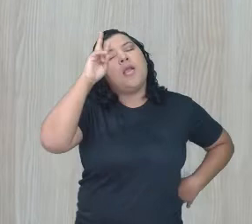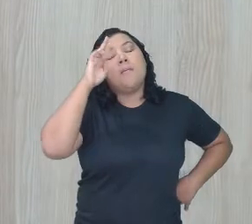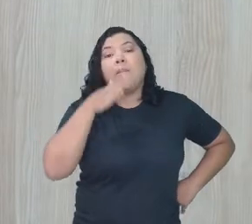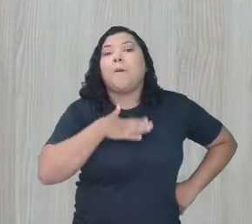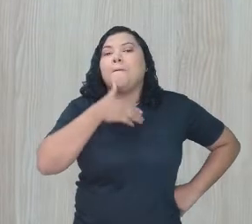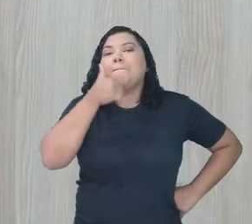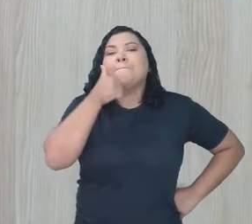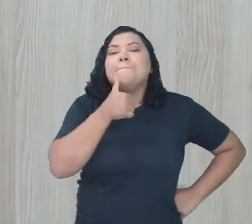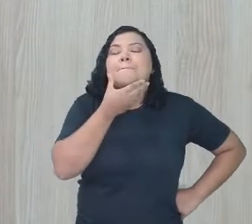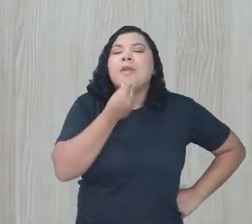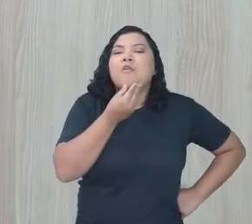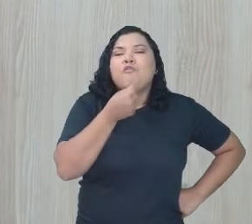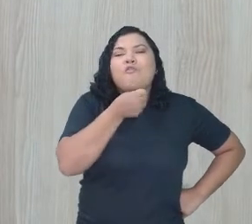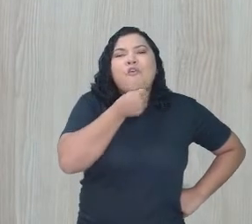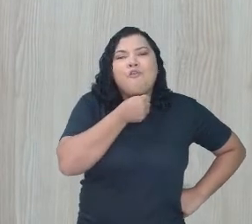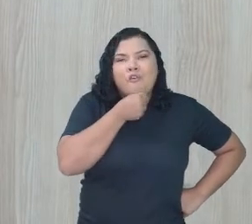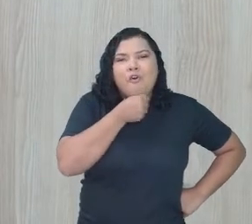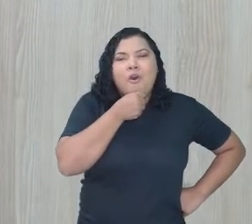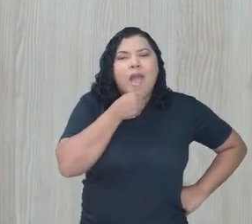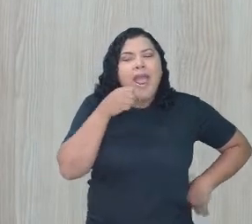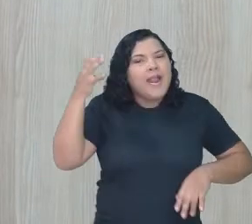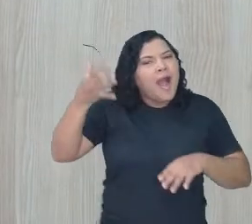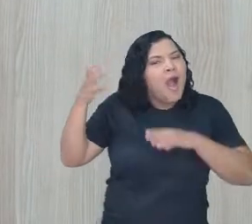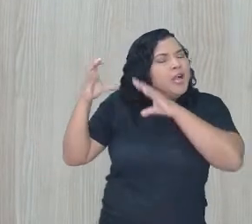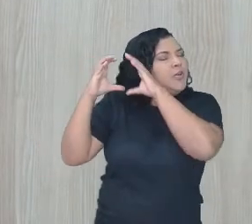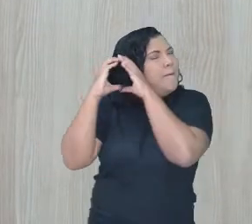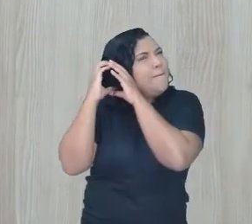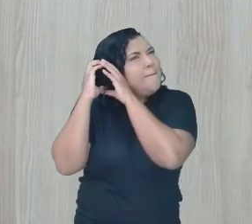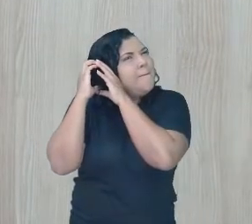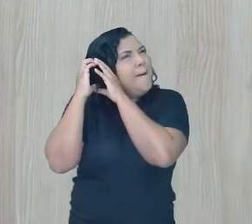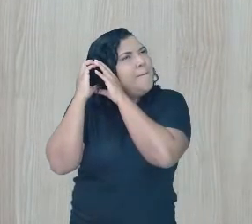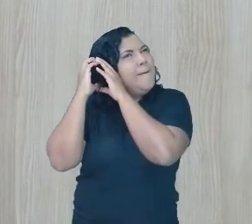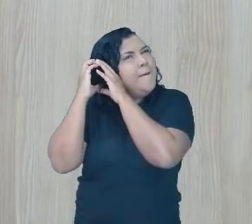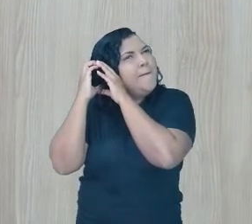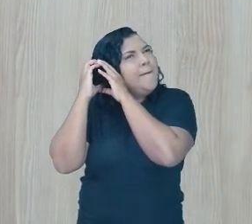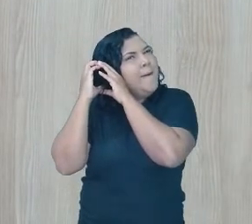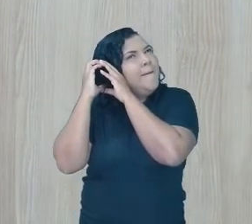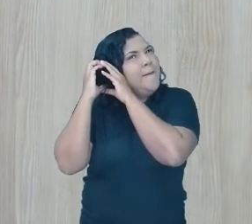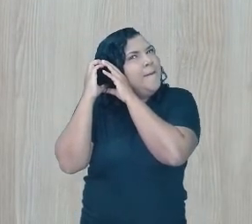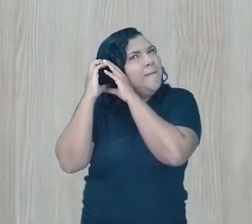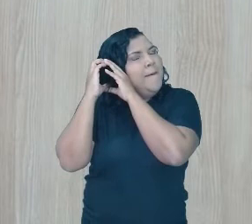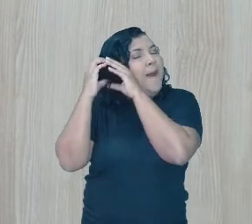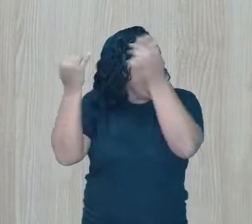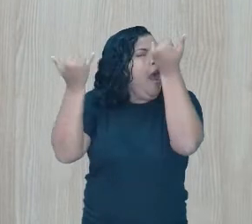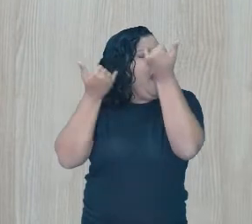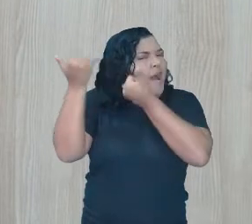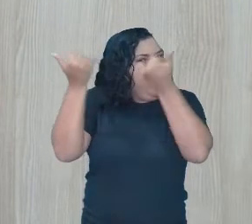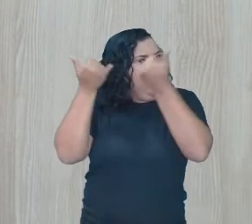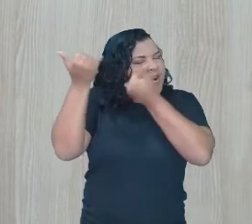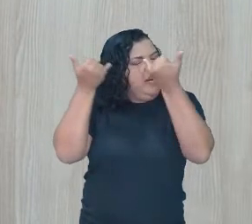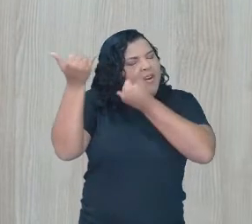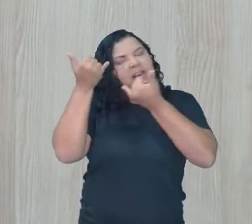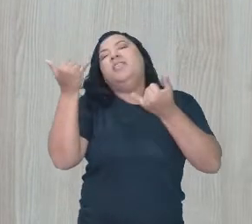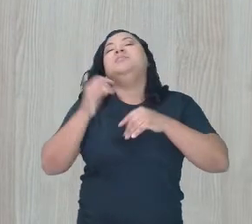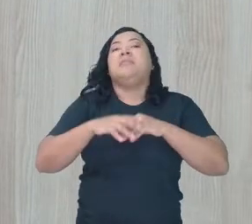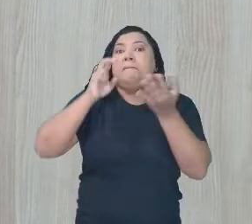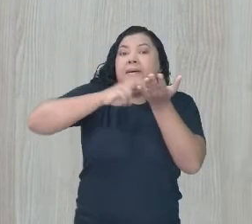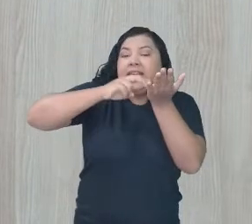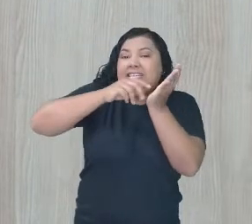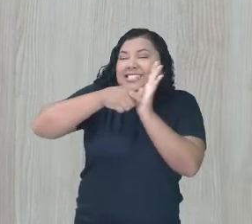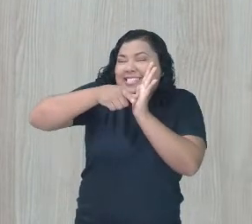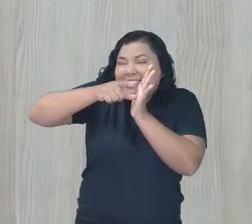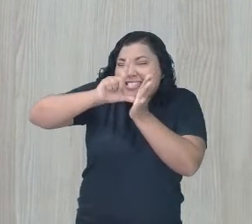meu avô é assim, ele ficava com um radinho, né? No pé do ouvido, assim, escutando de manhã